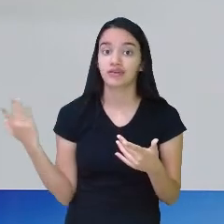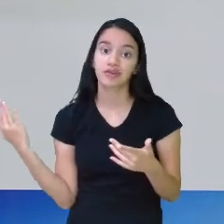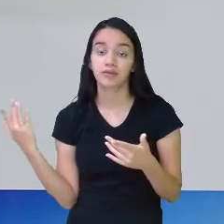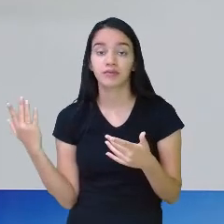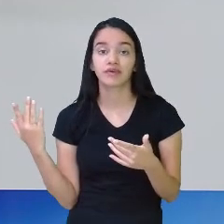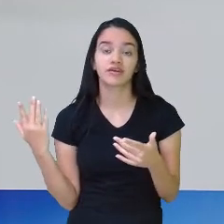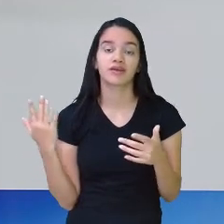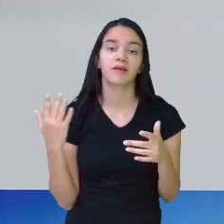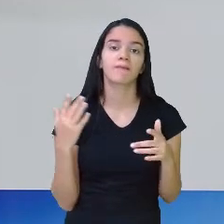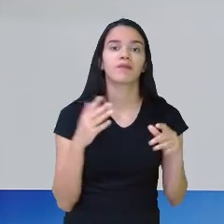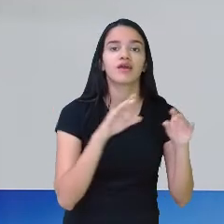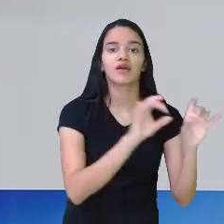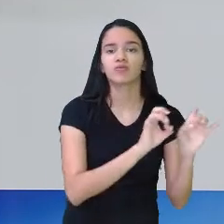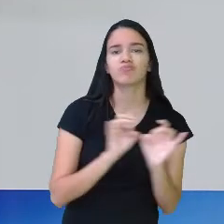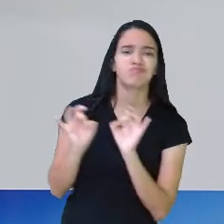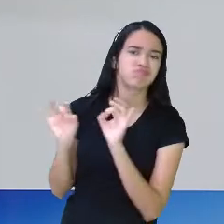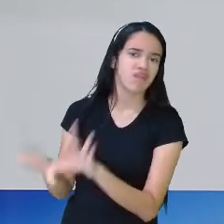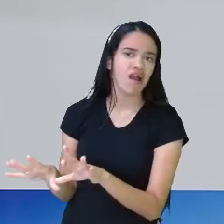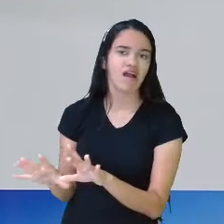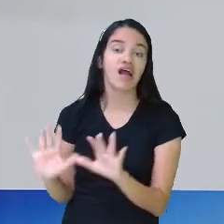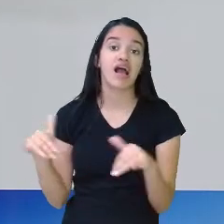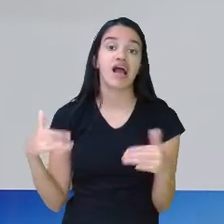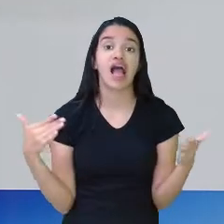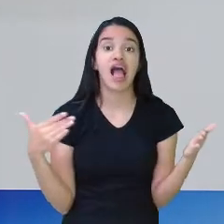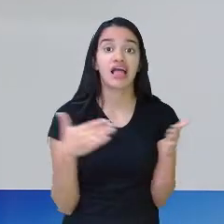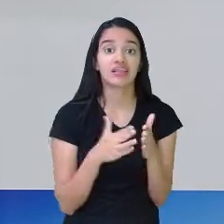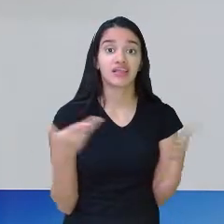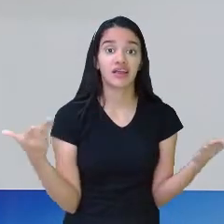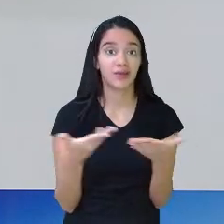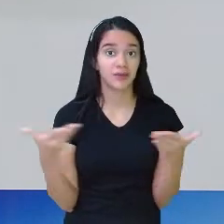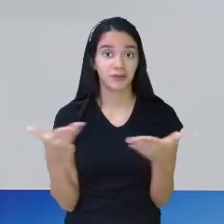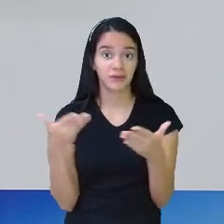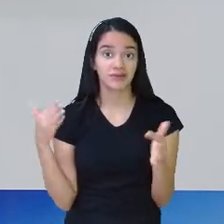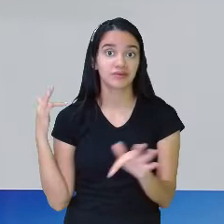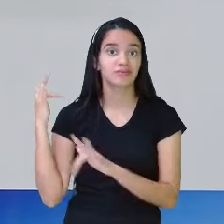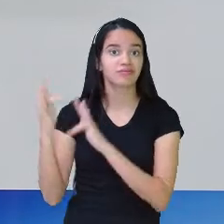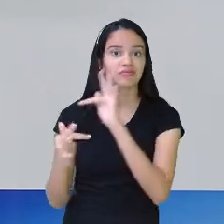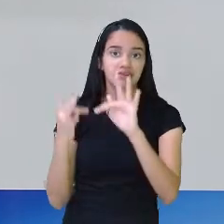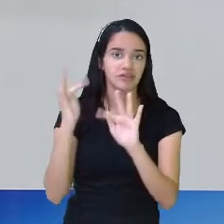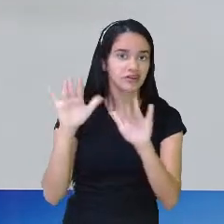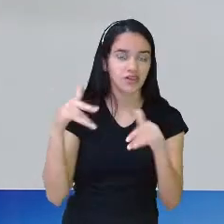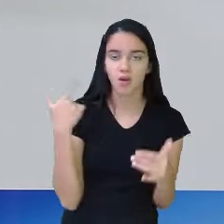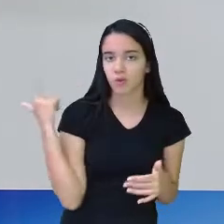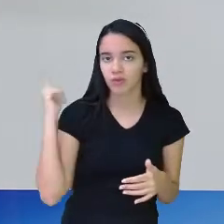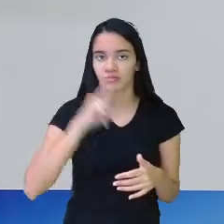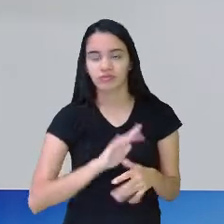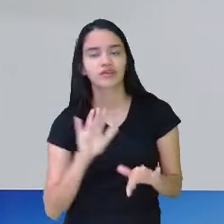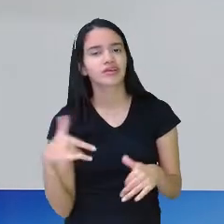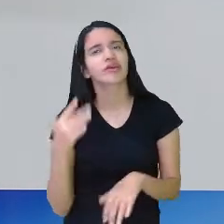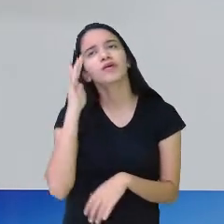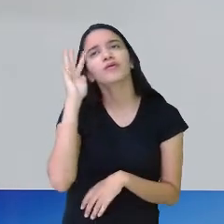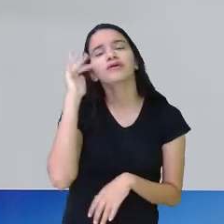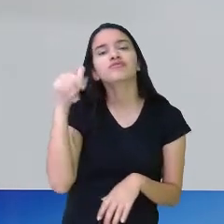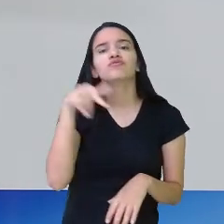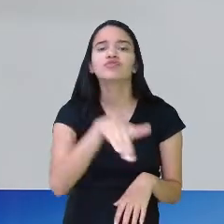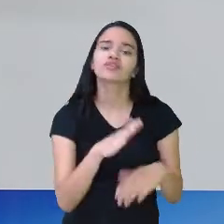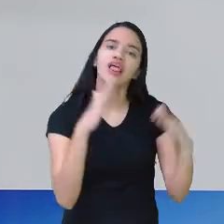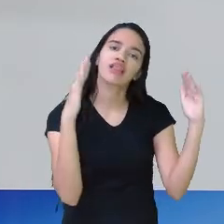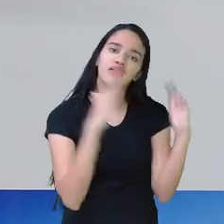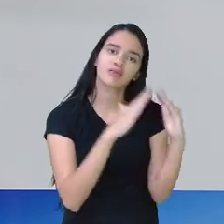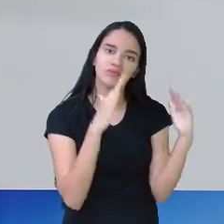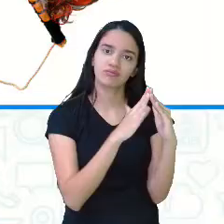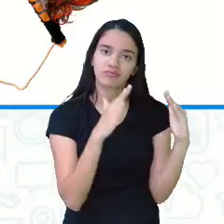de suas terras e até hoje seus descendentes não conseguiram se recuperar. Imagina, você está na sua